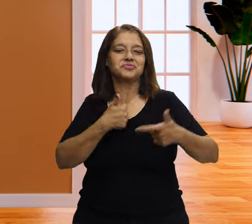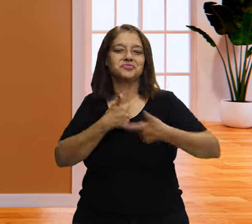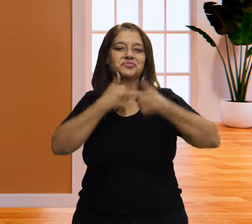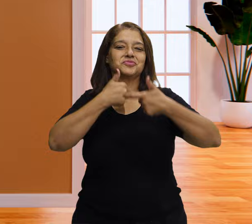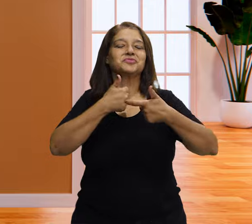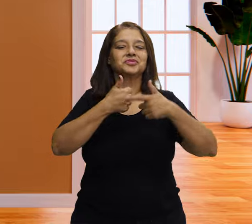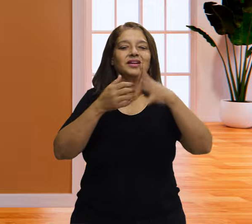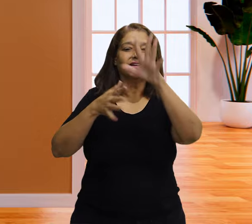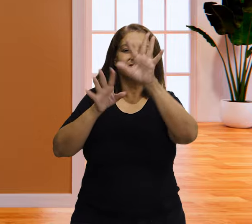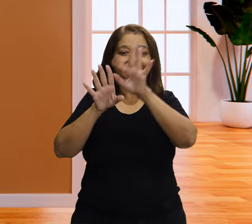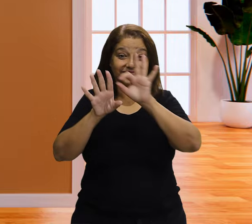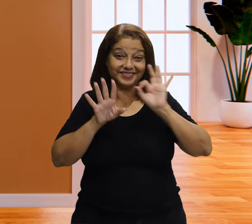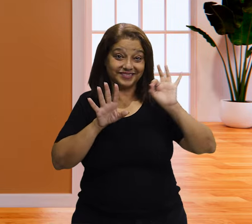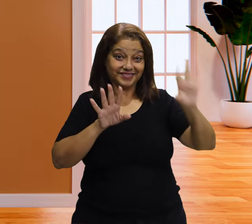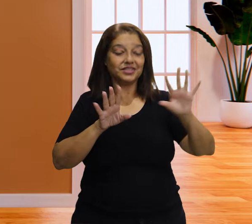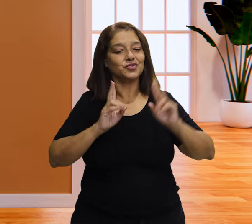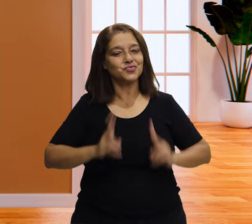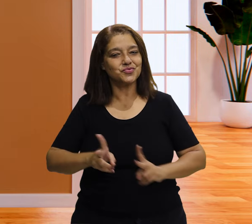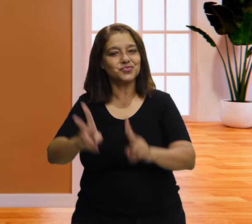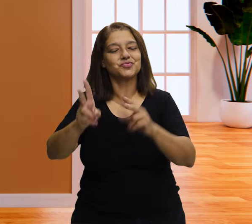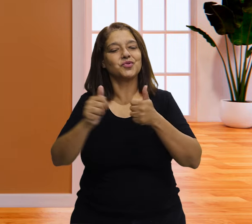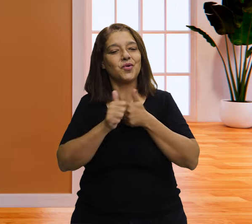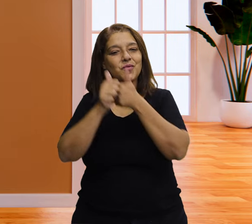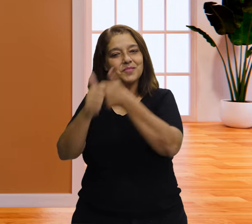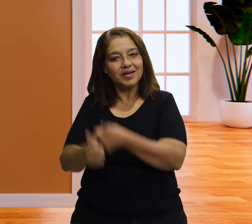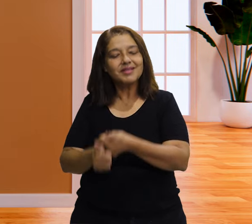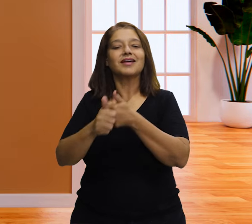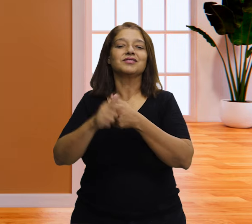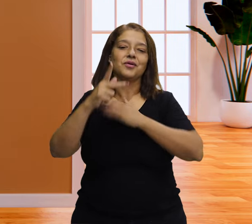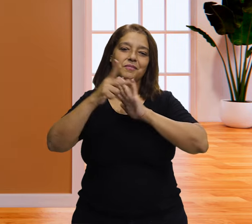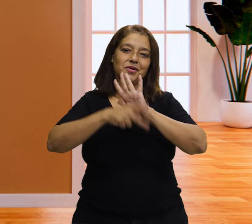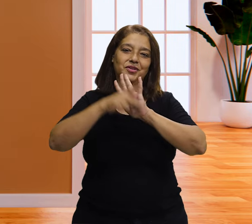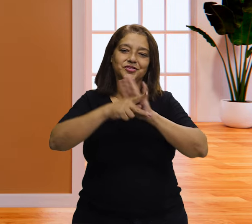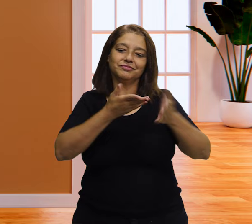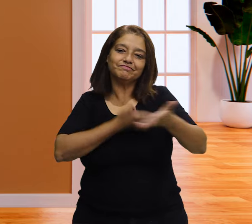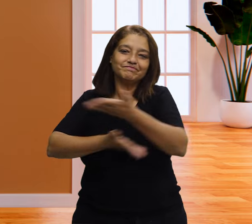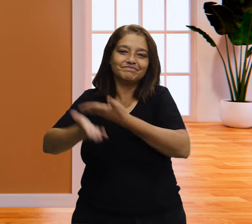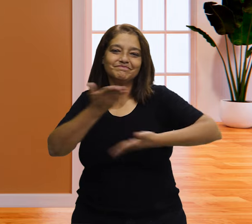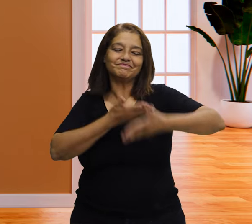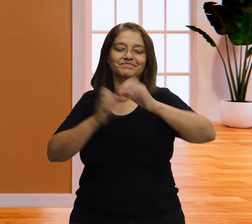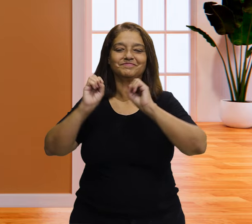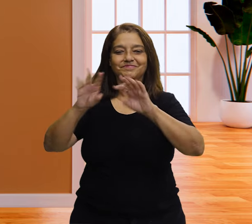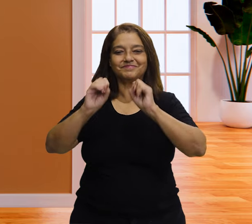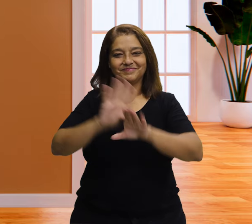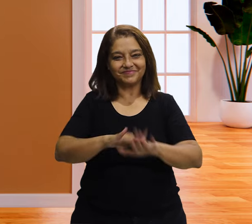curta, compartilhe e continue acompanhando o projeto Compartilhas na